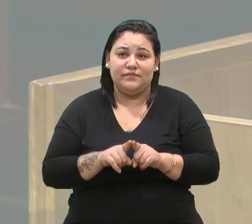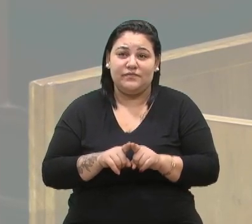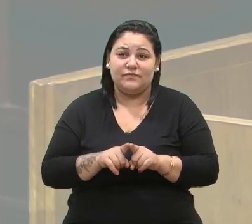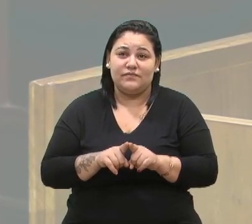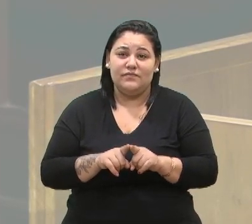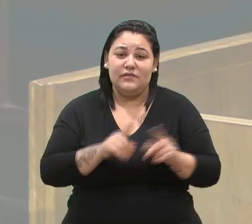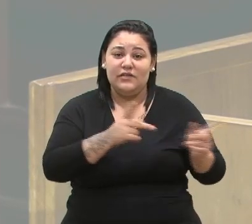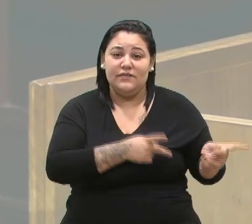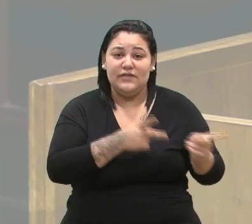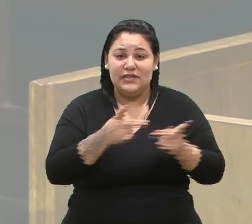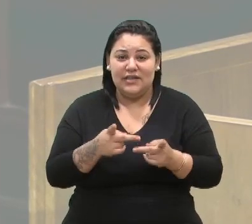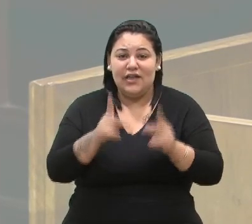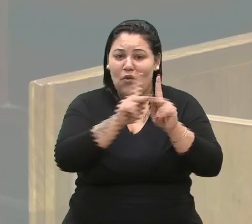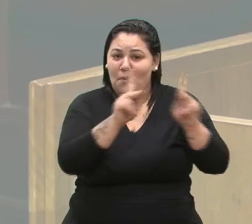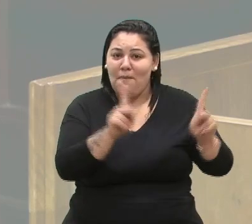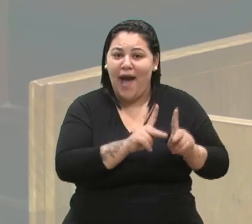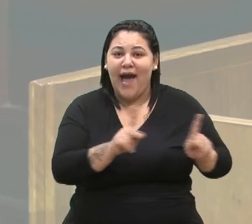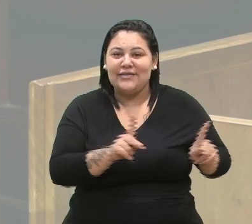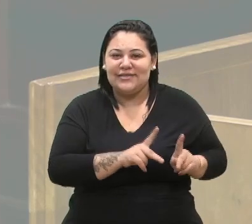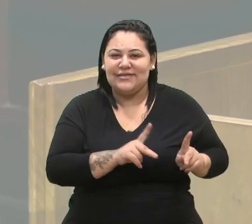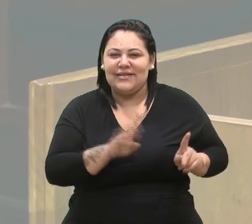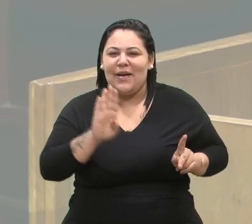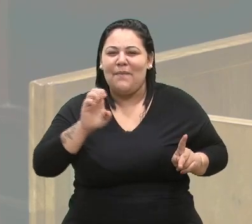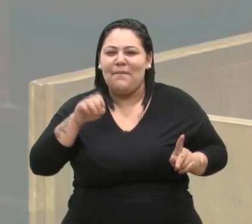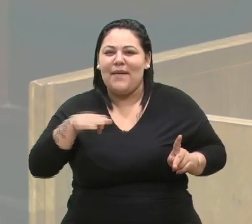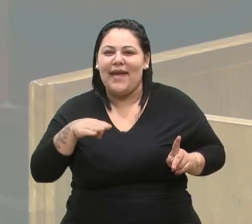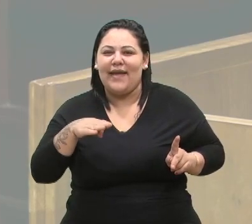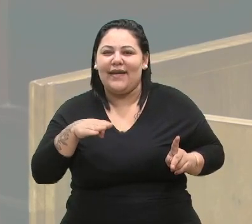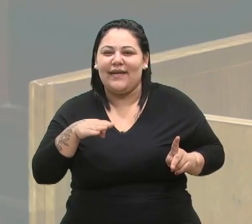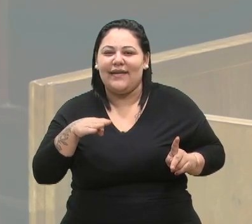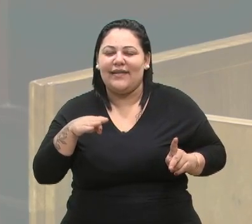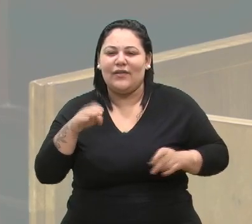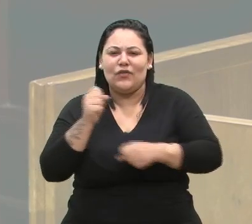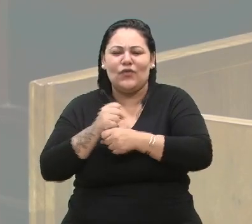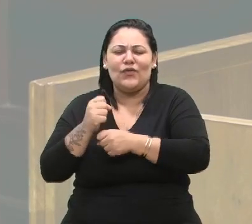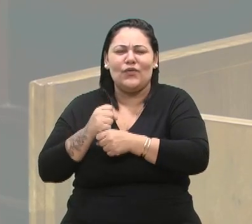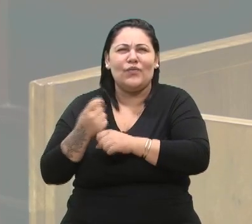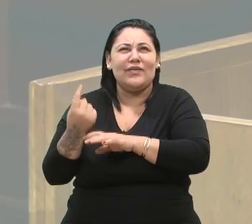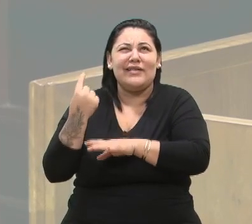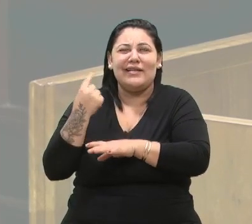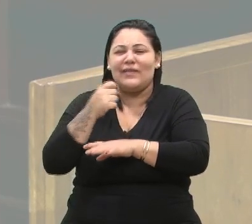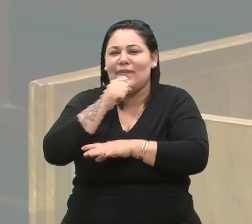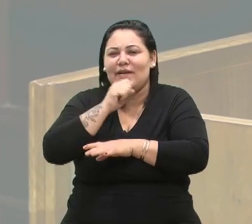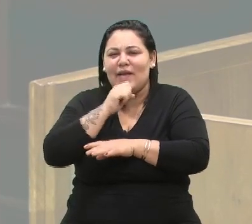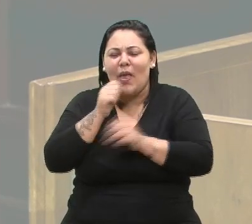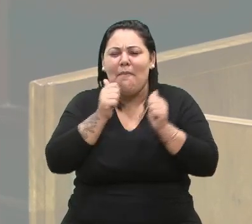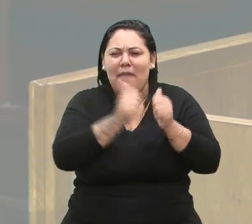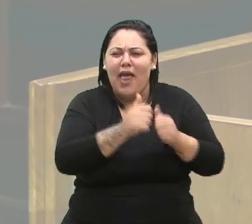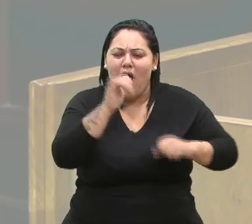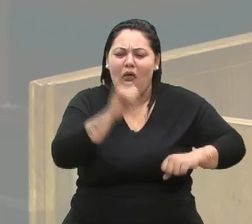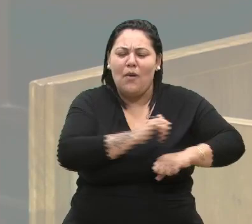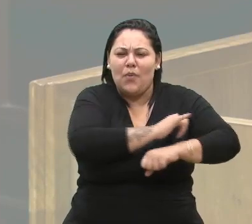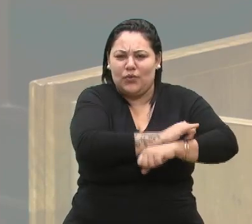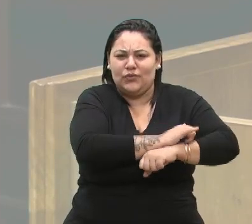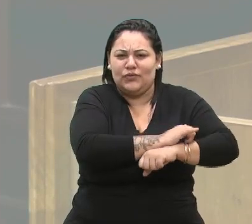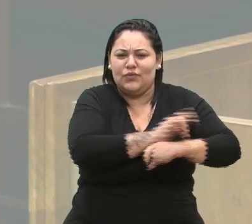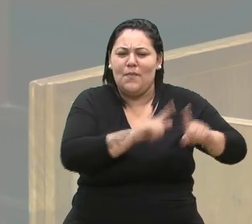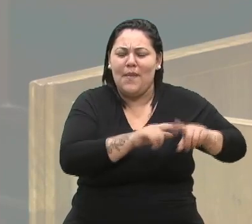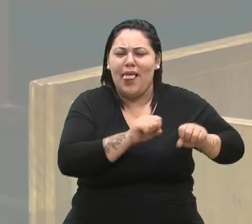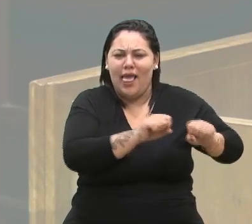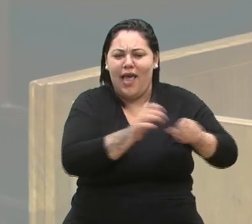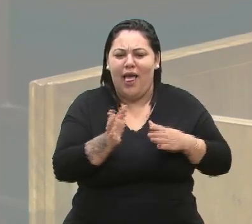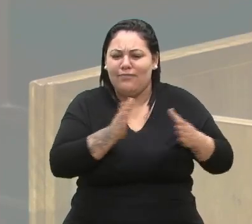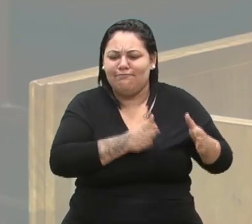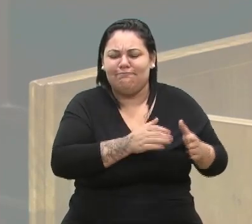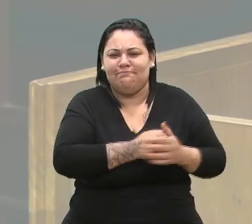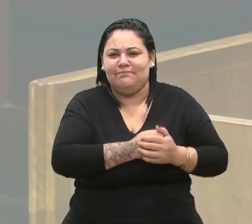Visitem o Paz e Bem no antigo Mercado Castilhos, ali no aeroporto, para vocês verem a dignidade do idoso